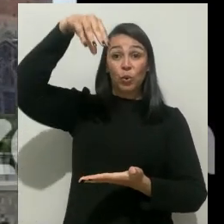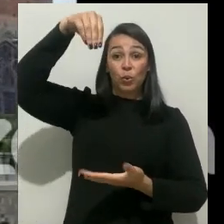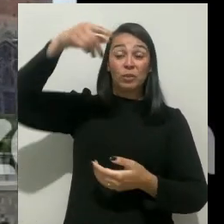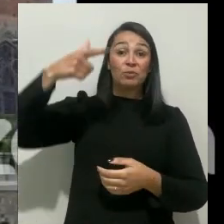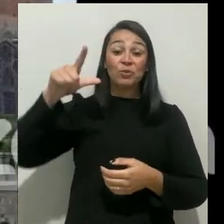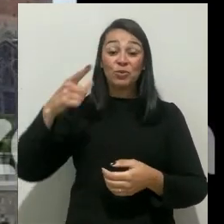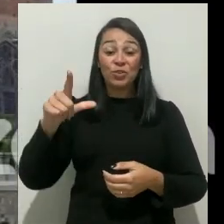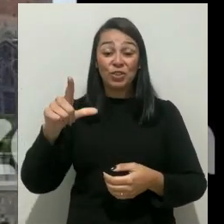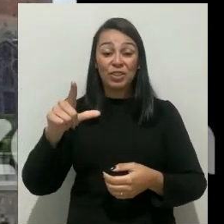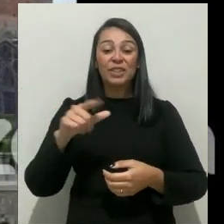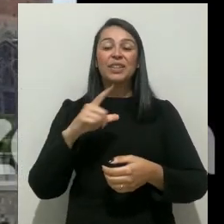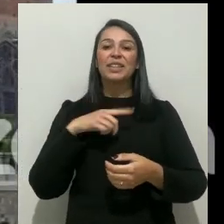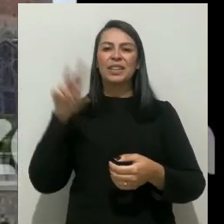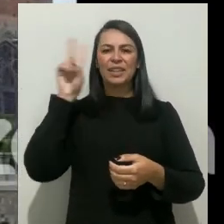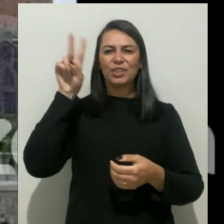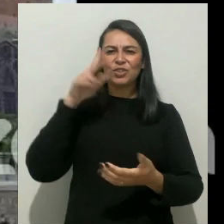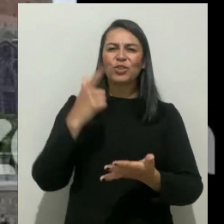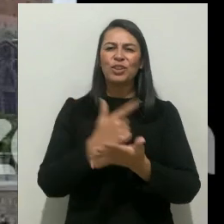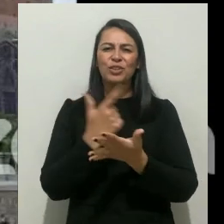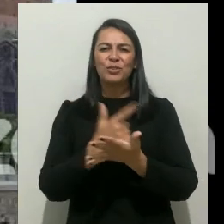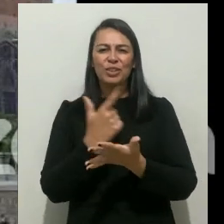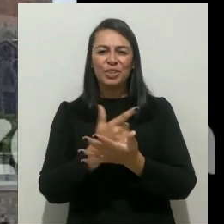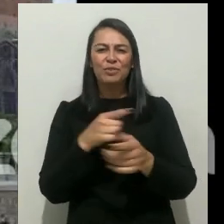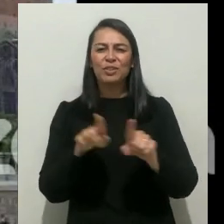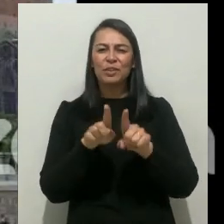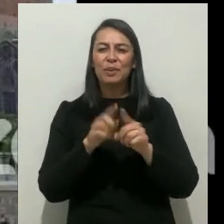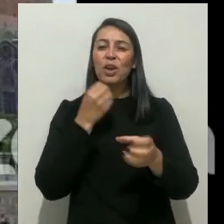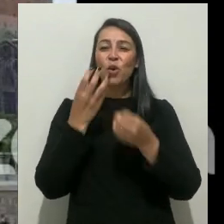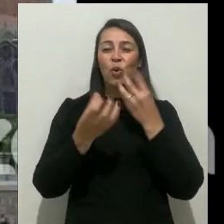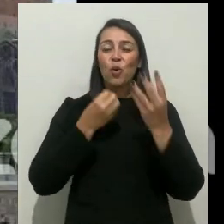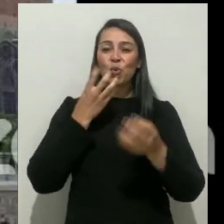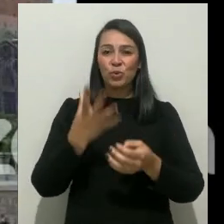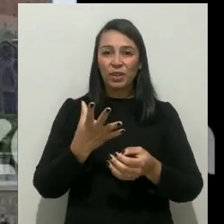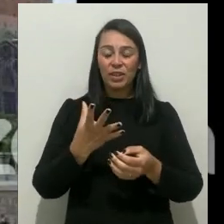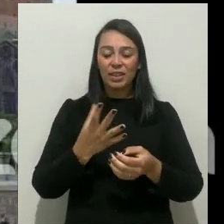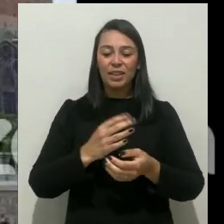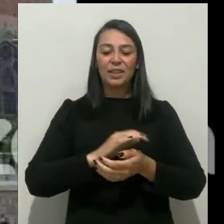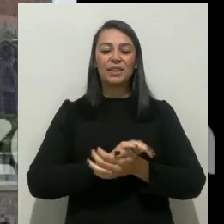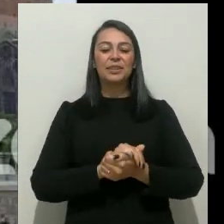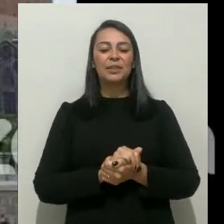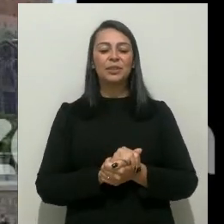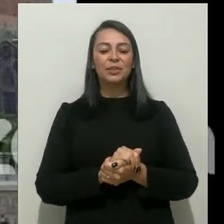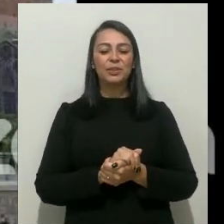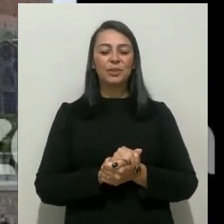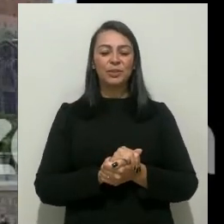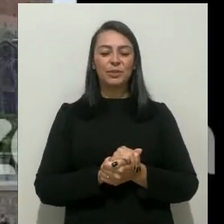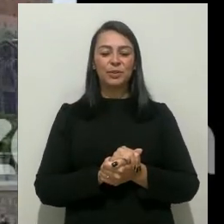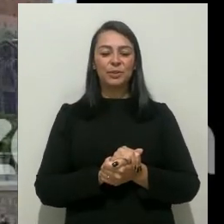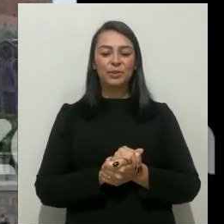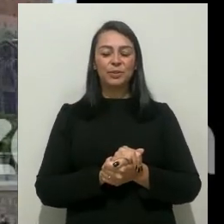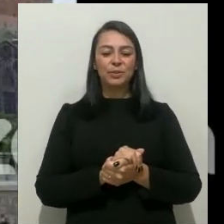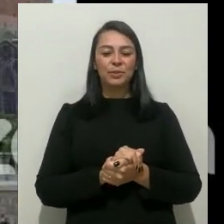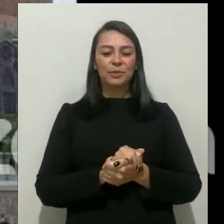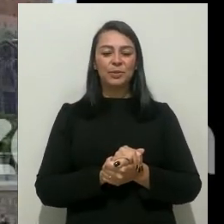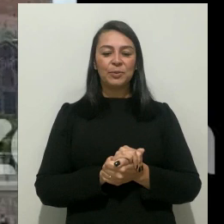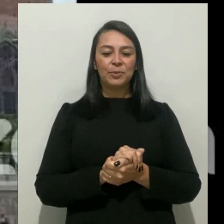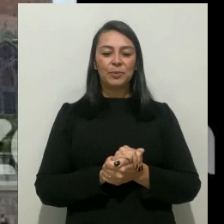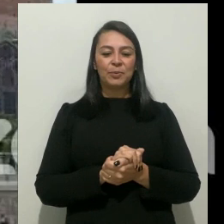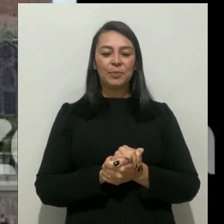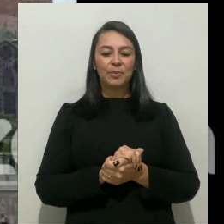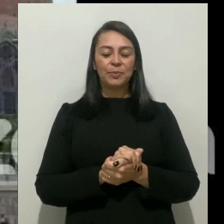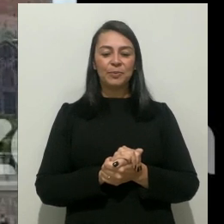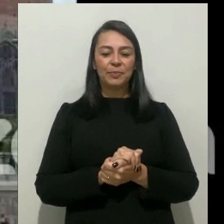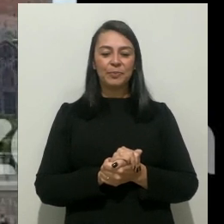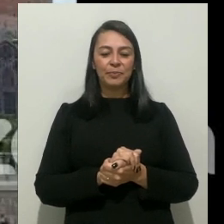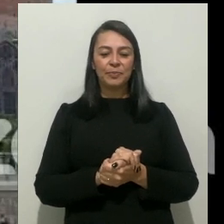da catedral, que fica no Valdeval, visto na nossa cidade. À direita está uma foto de 2022, recente, dela